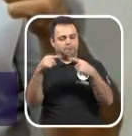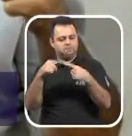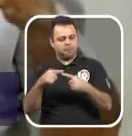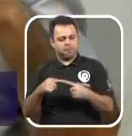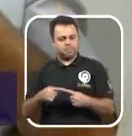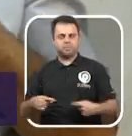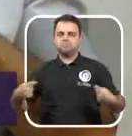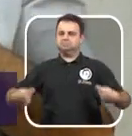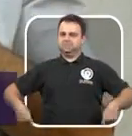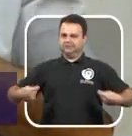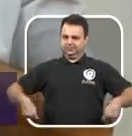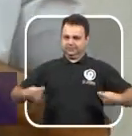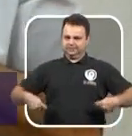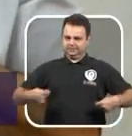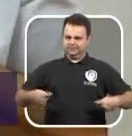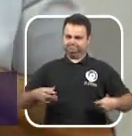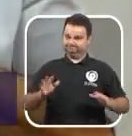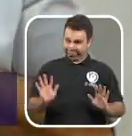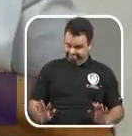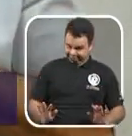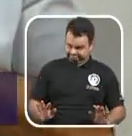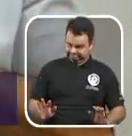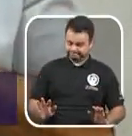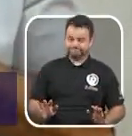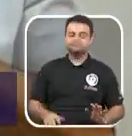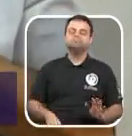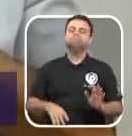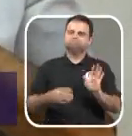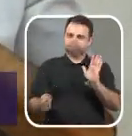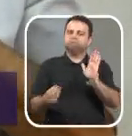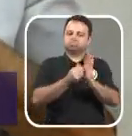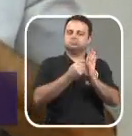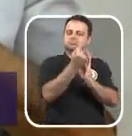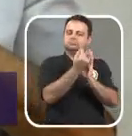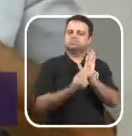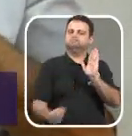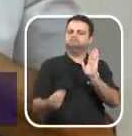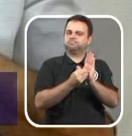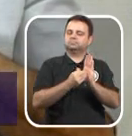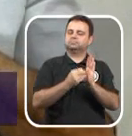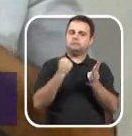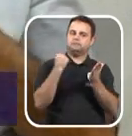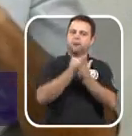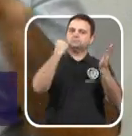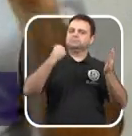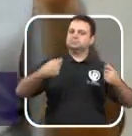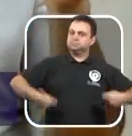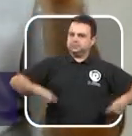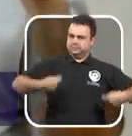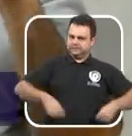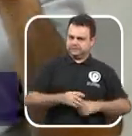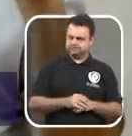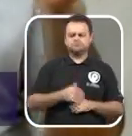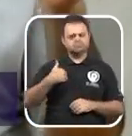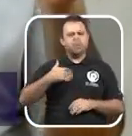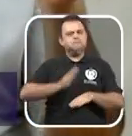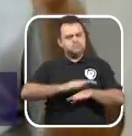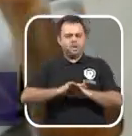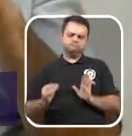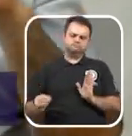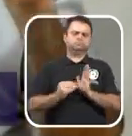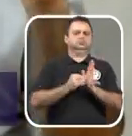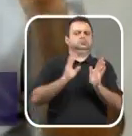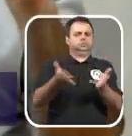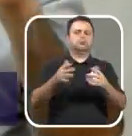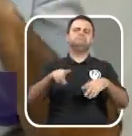e, no final do ano, aprovar no orçamento também. Por que nós temos essa emenda? Porque o que preconiza a discussão nacional,